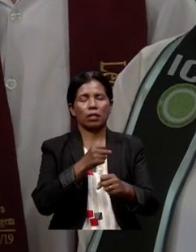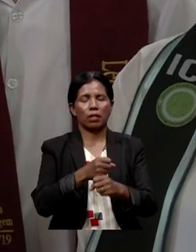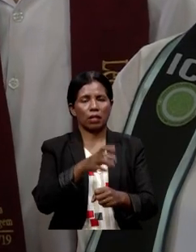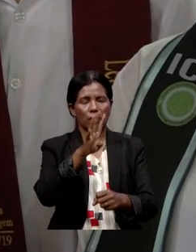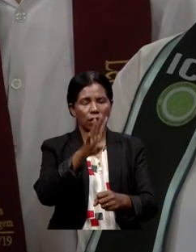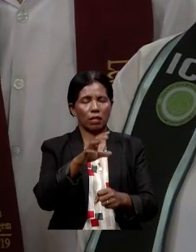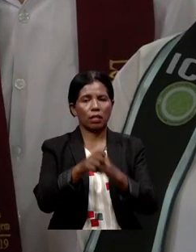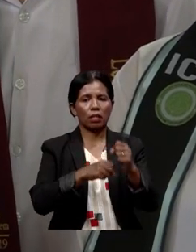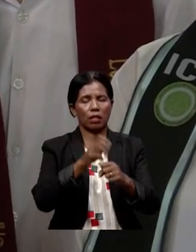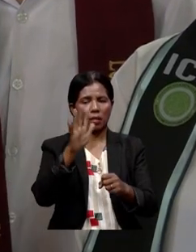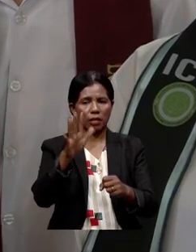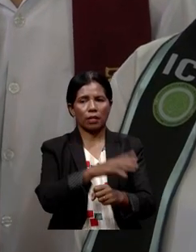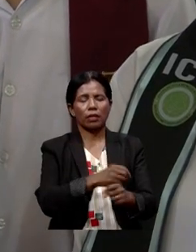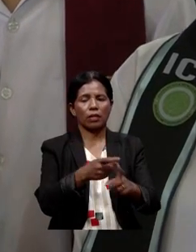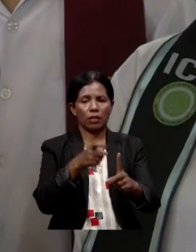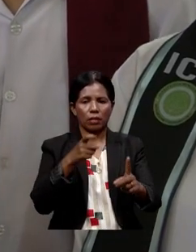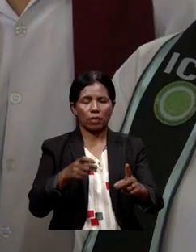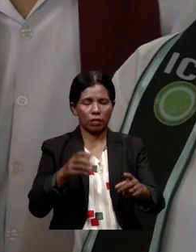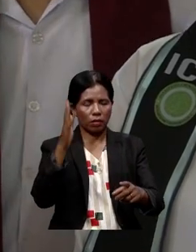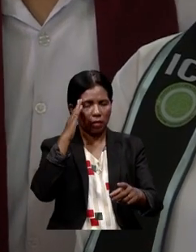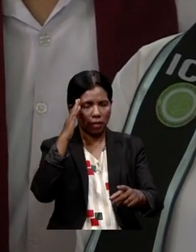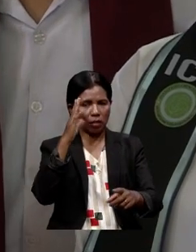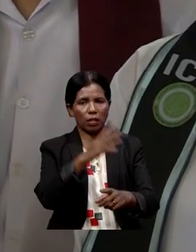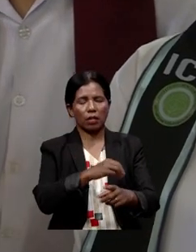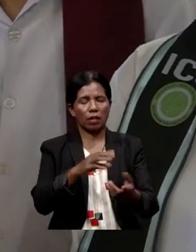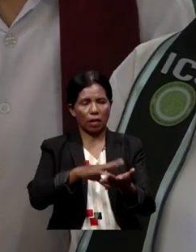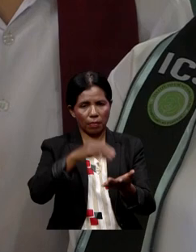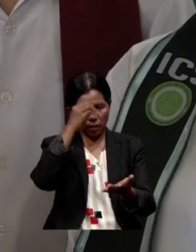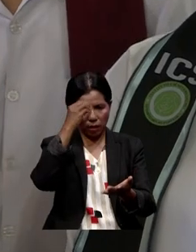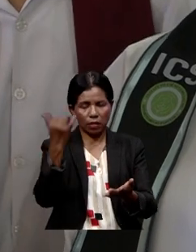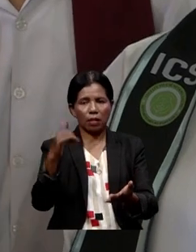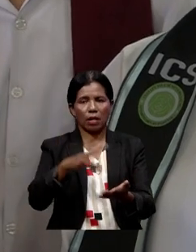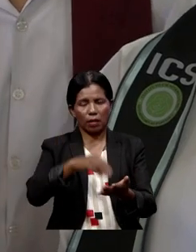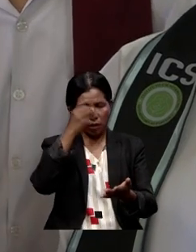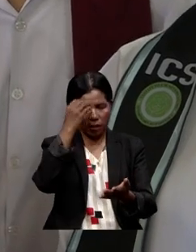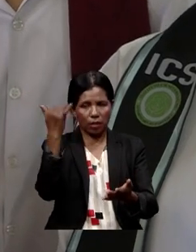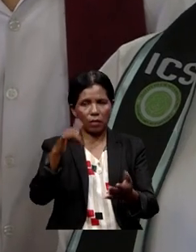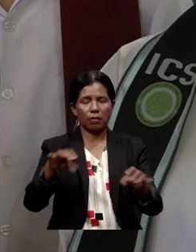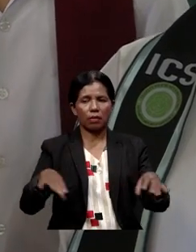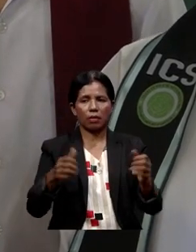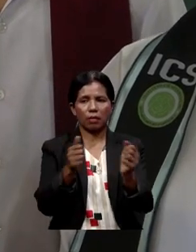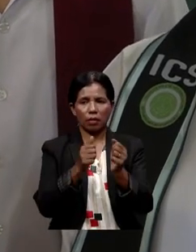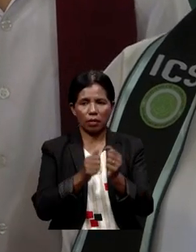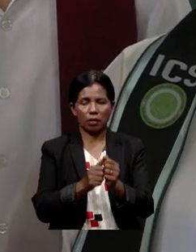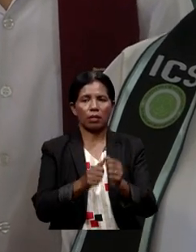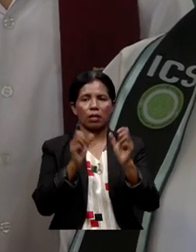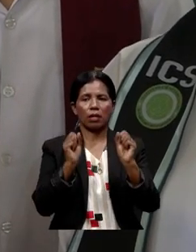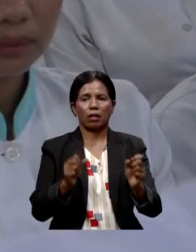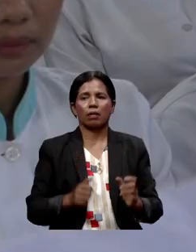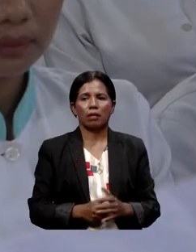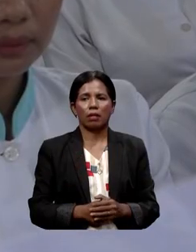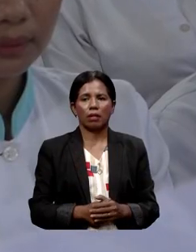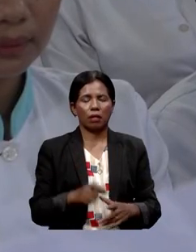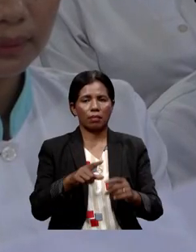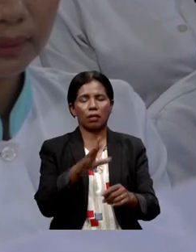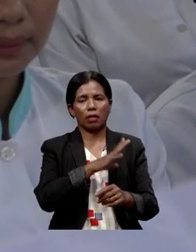limania lara espera cara ki usi conocimiento skill ne be si era aprender tu si era bele esforzo a tu bele la bele